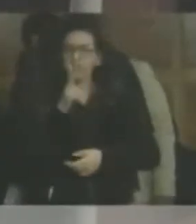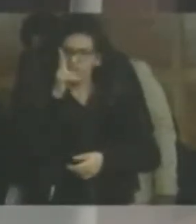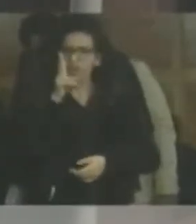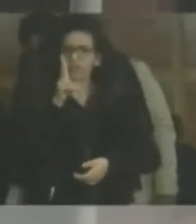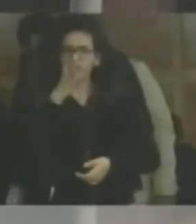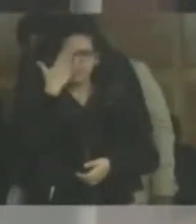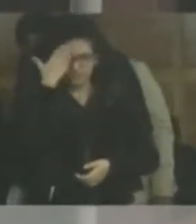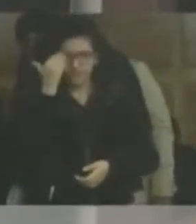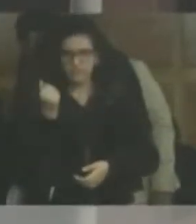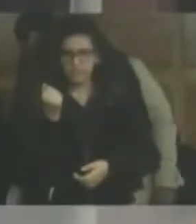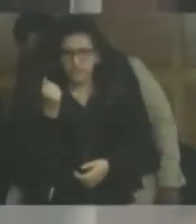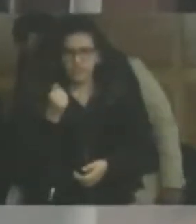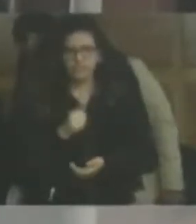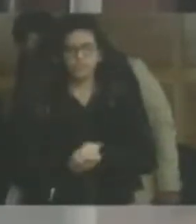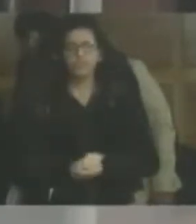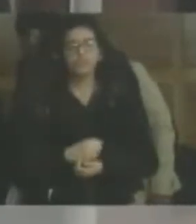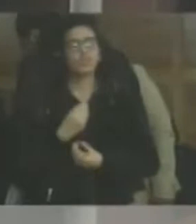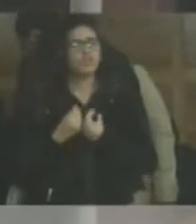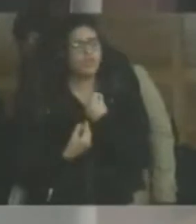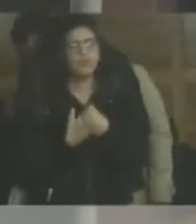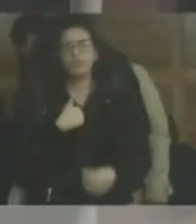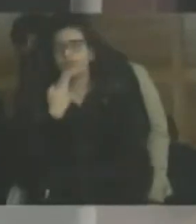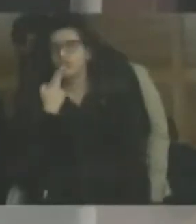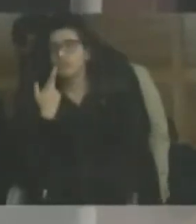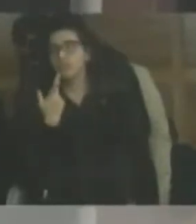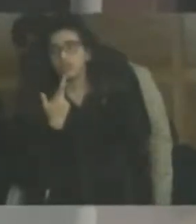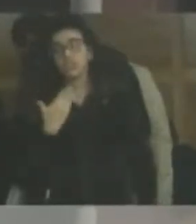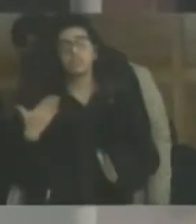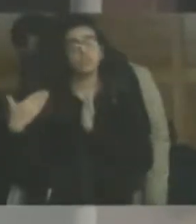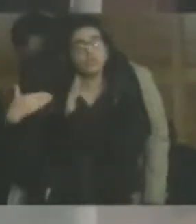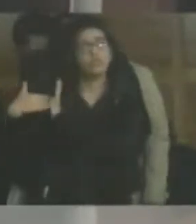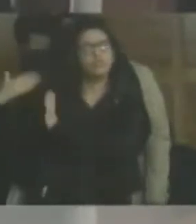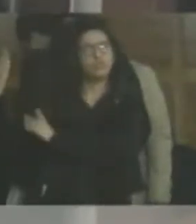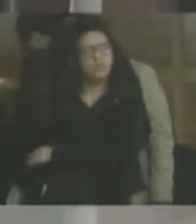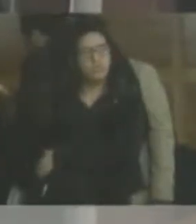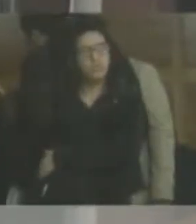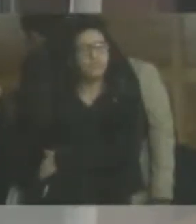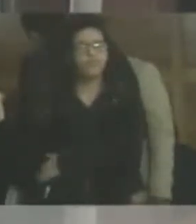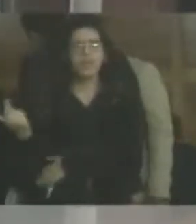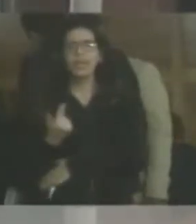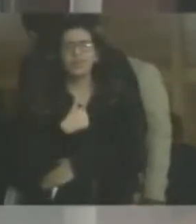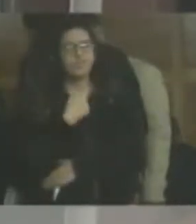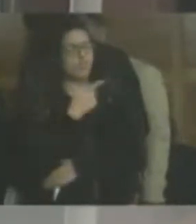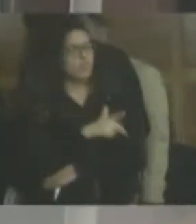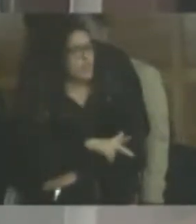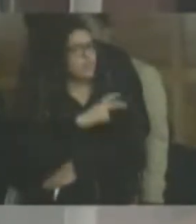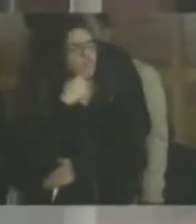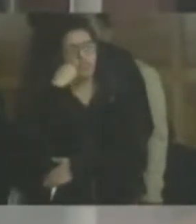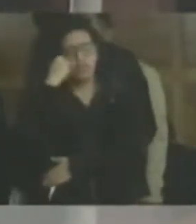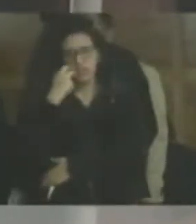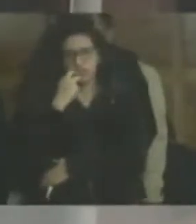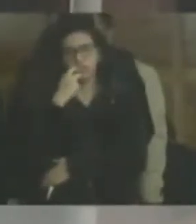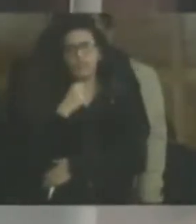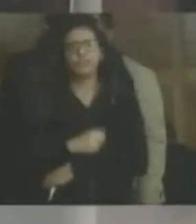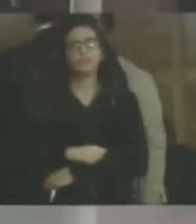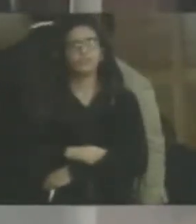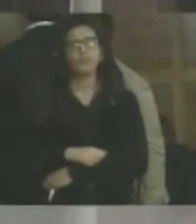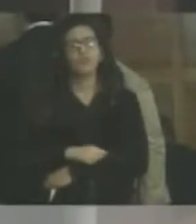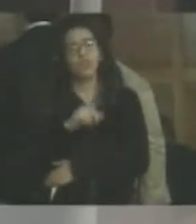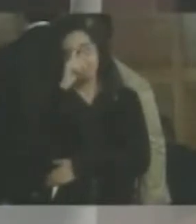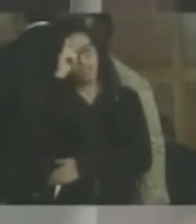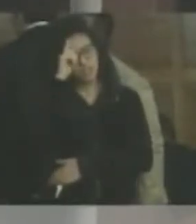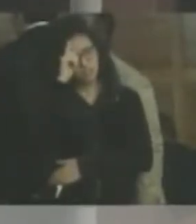cobrar. Como eu falei aqui na última vez aqui, e aí eu não tenho vergonha de falar aqui, que eles